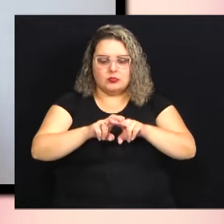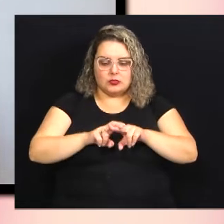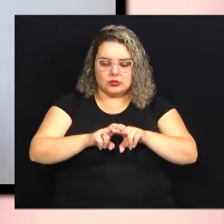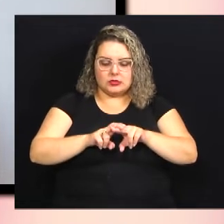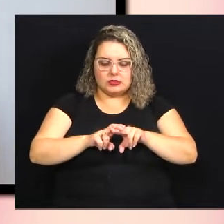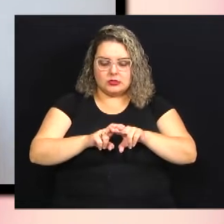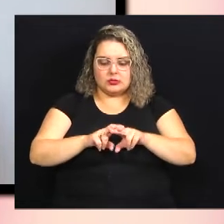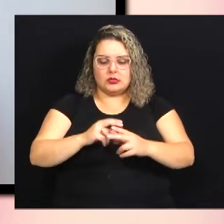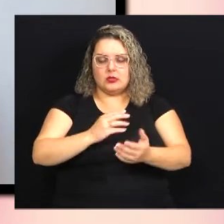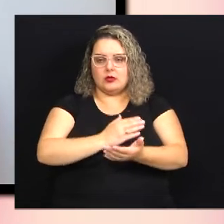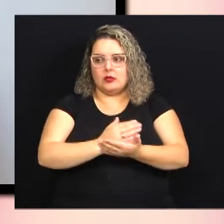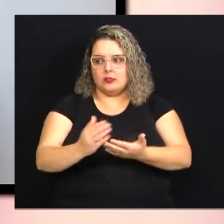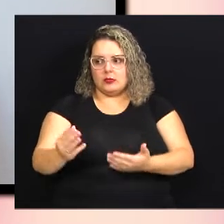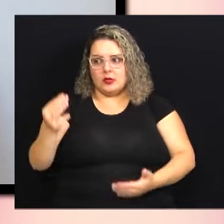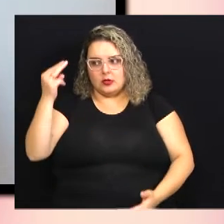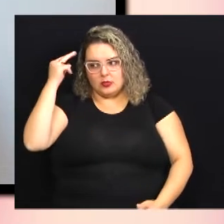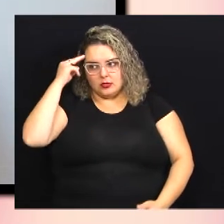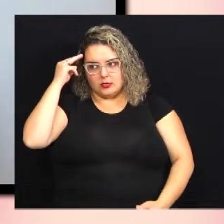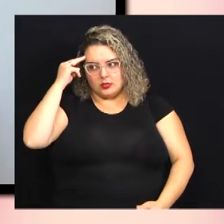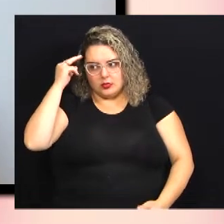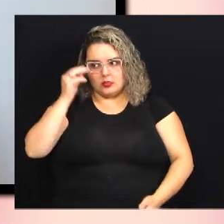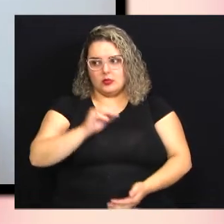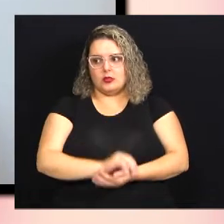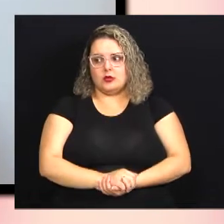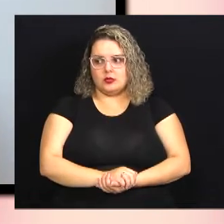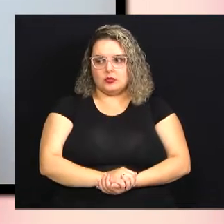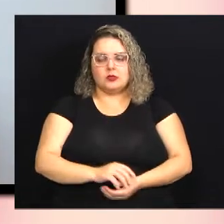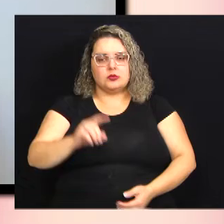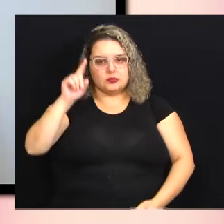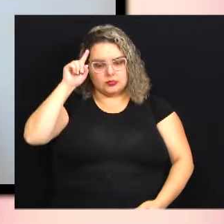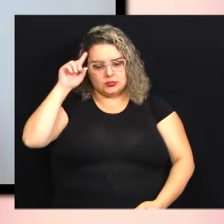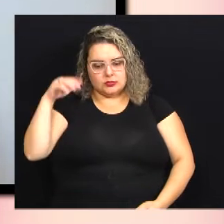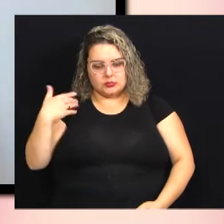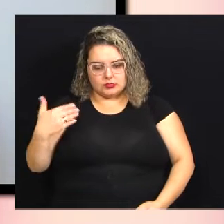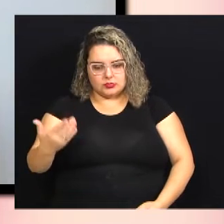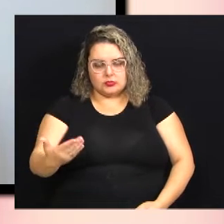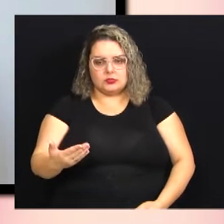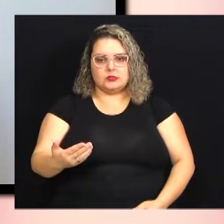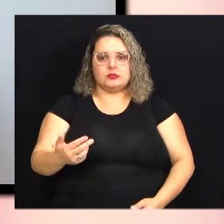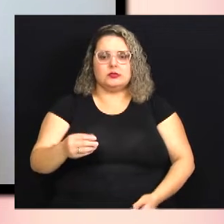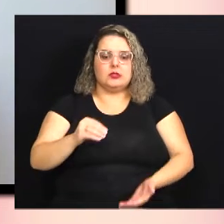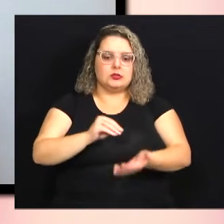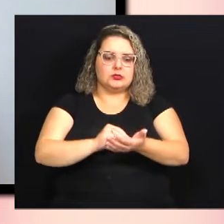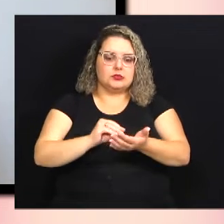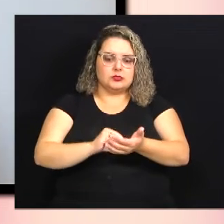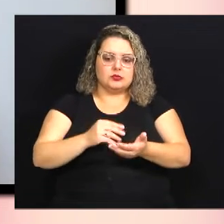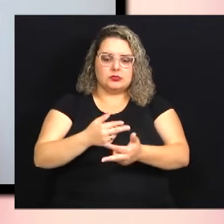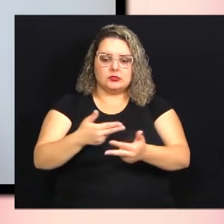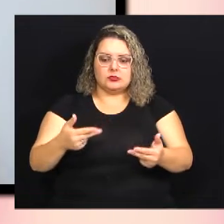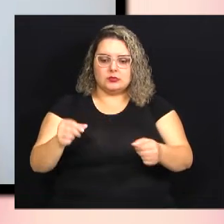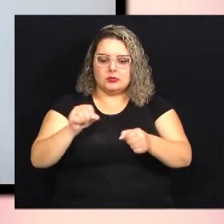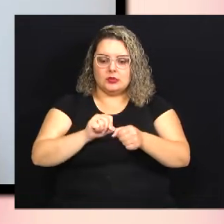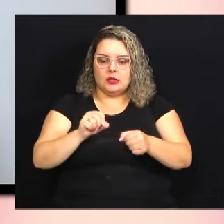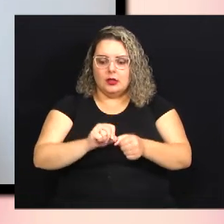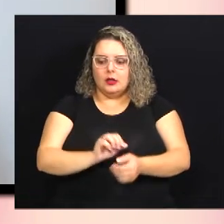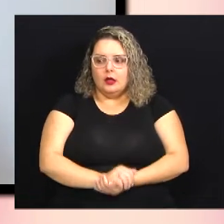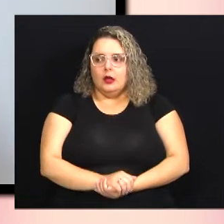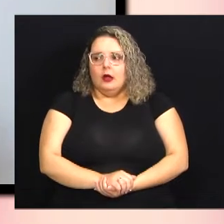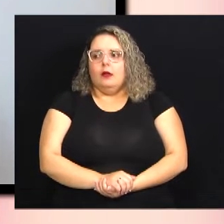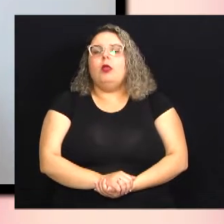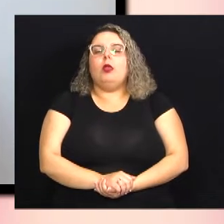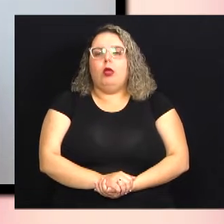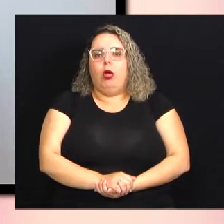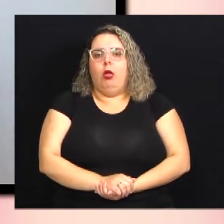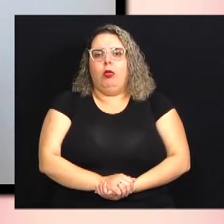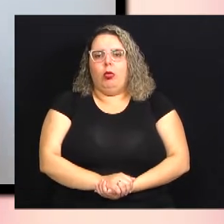com a memória do dia a dia, das últimas coisas, né, do que ele está fazendo, a memória de trabalho,